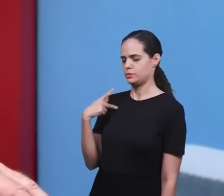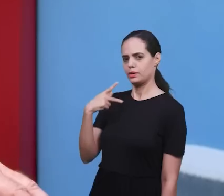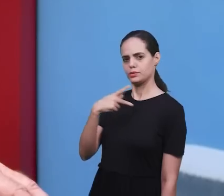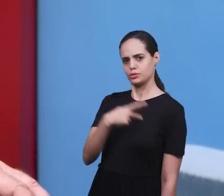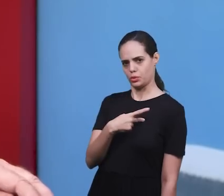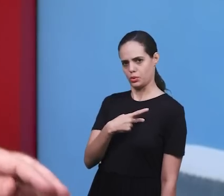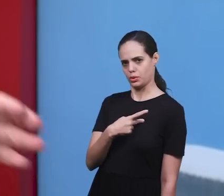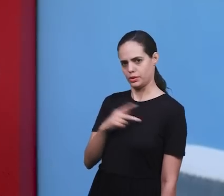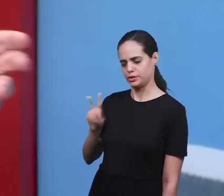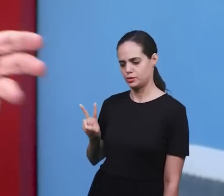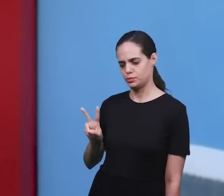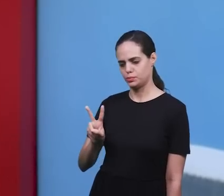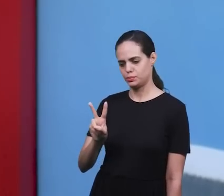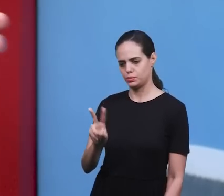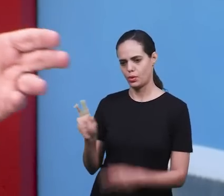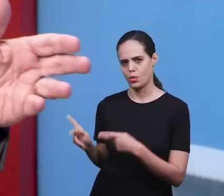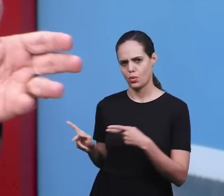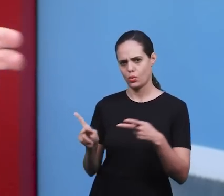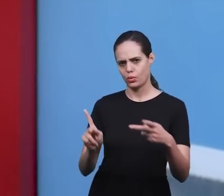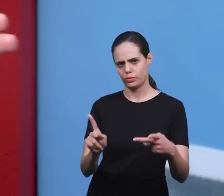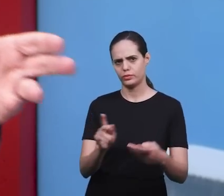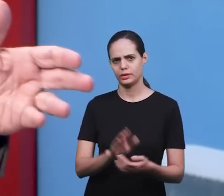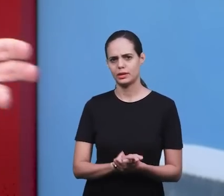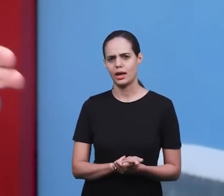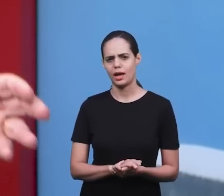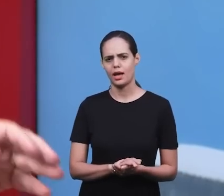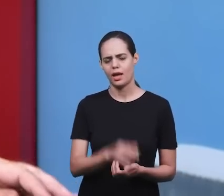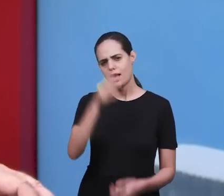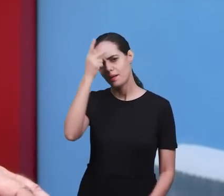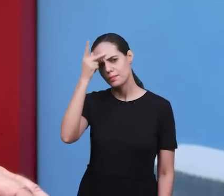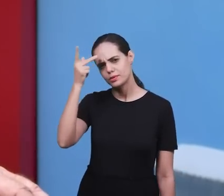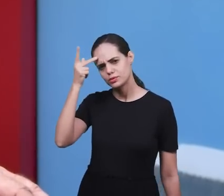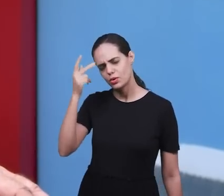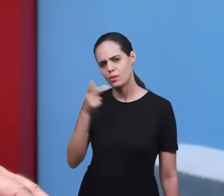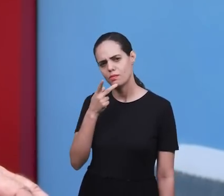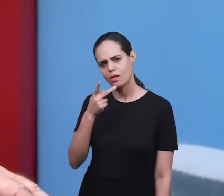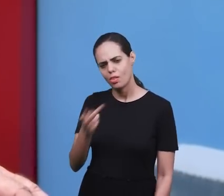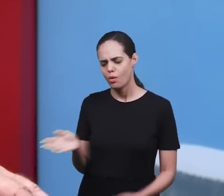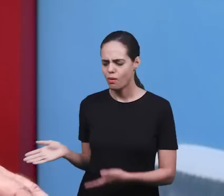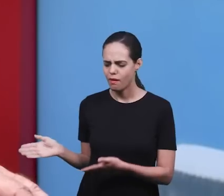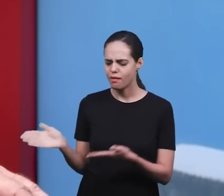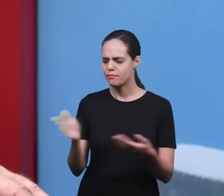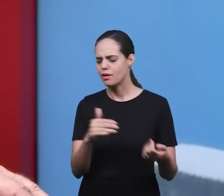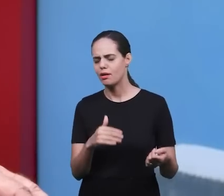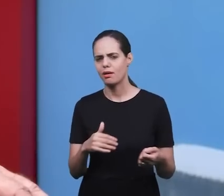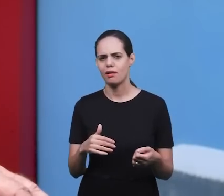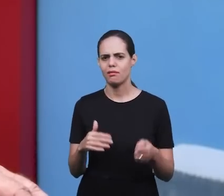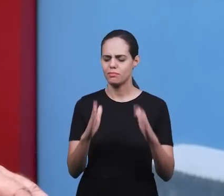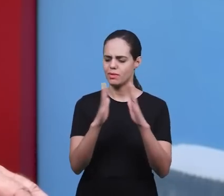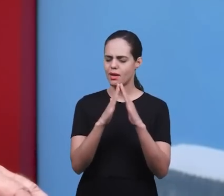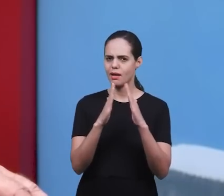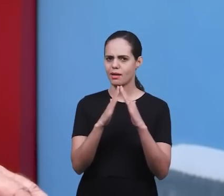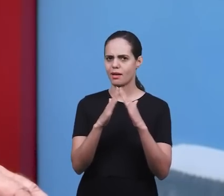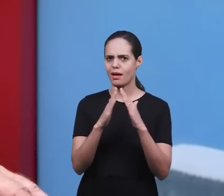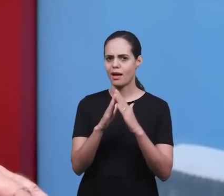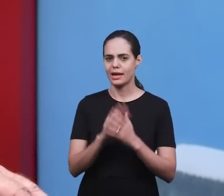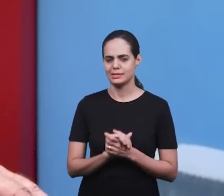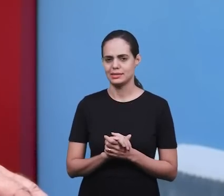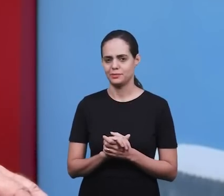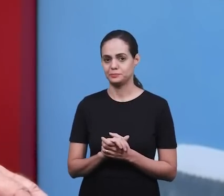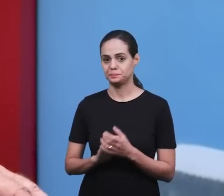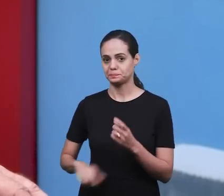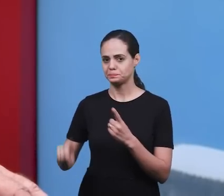convidados para uma refeição, insistiram, o pessoal da casa, não, fica, vamos fazer. E um deles, acho que estava com um pouquinho mais de fome,